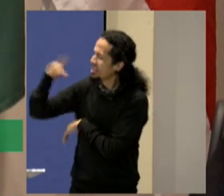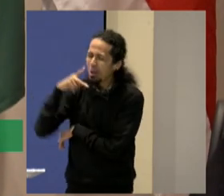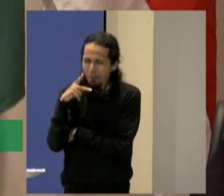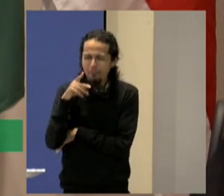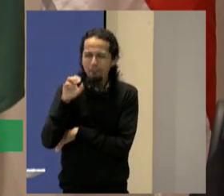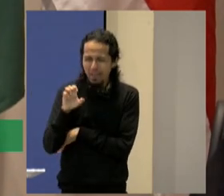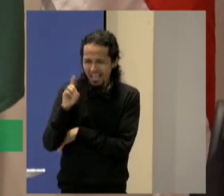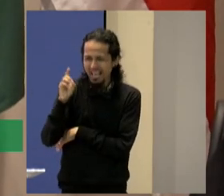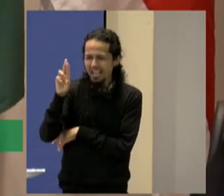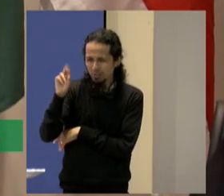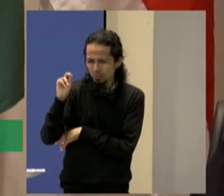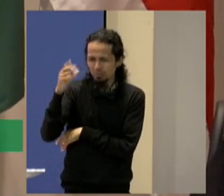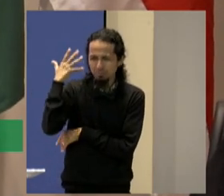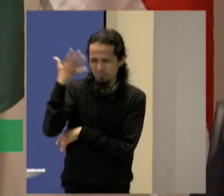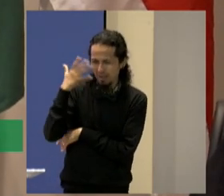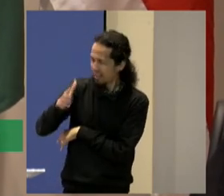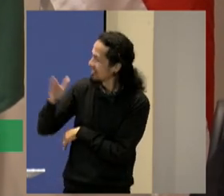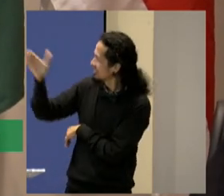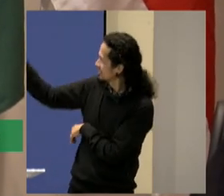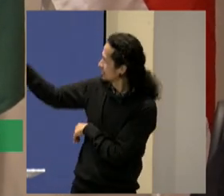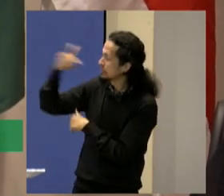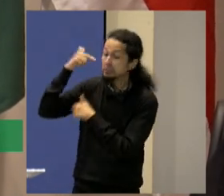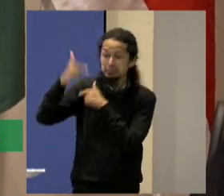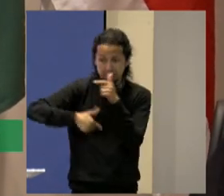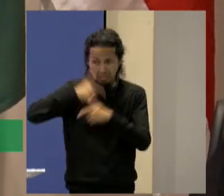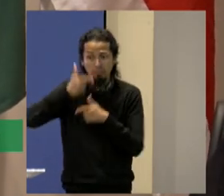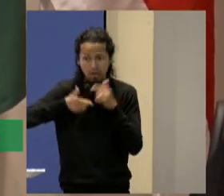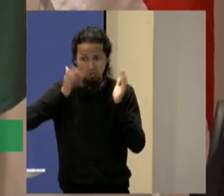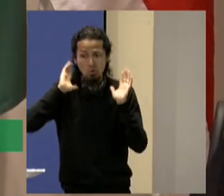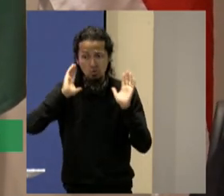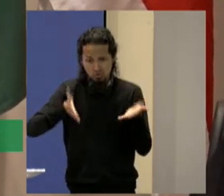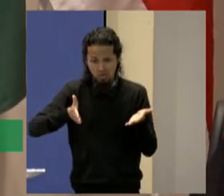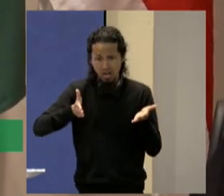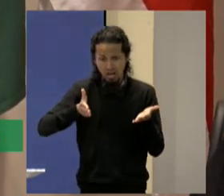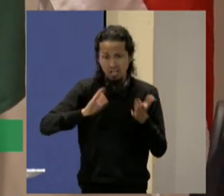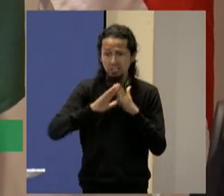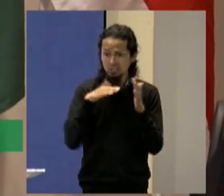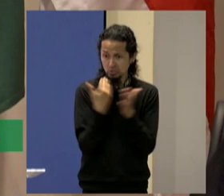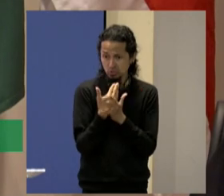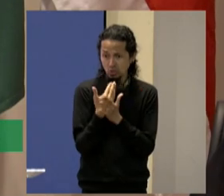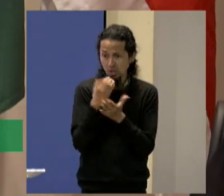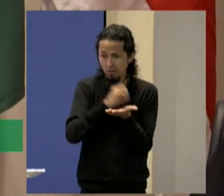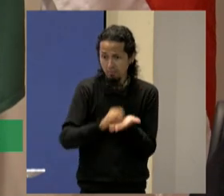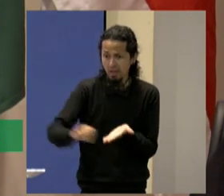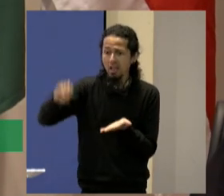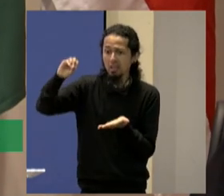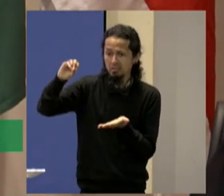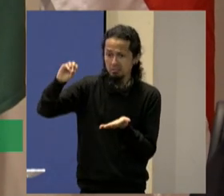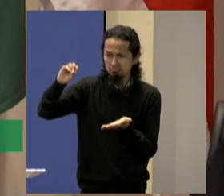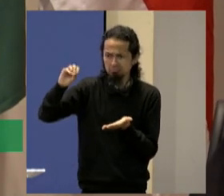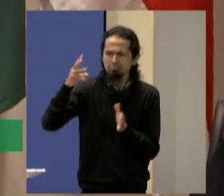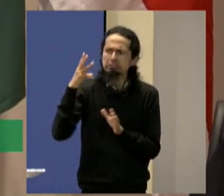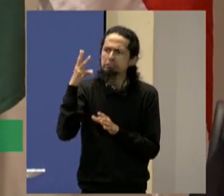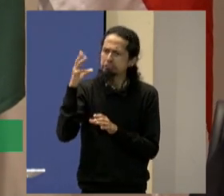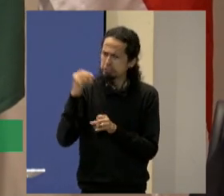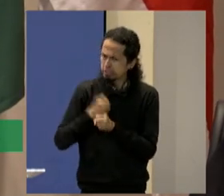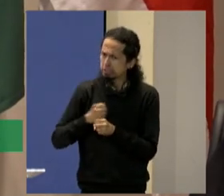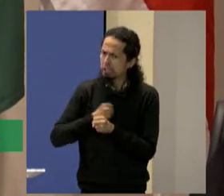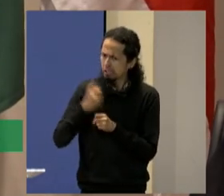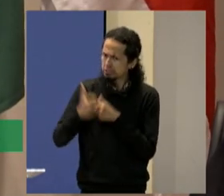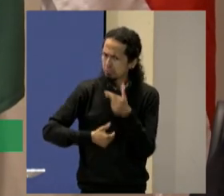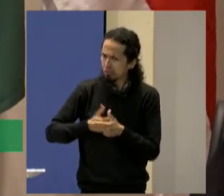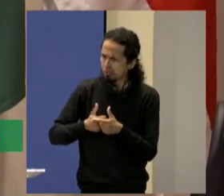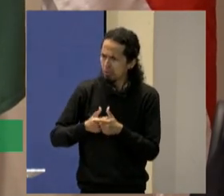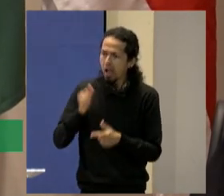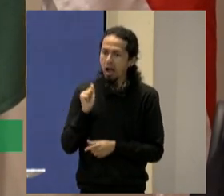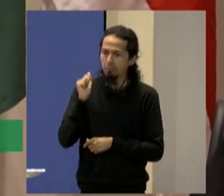Cabral, que trabalhou na Escola Beatriz, né, por mais de 30 anos. O Pedro Cabral se aposenta na Escola Beatriz. O